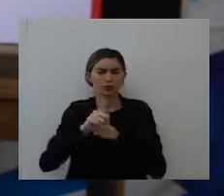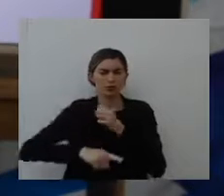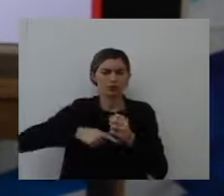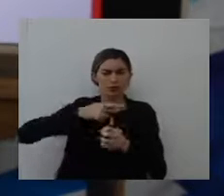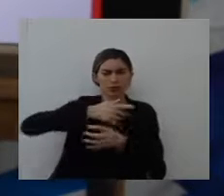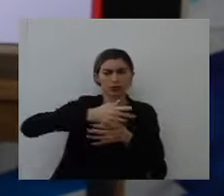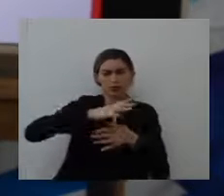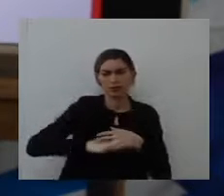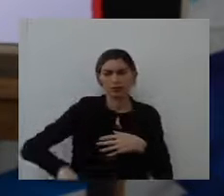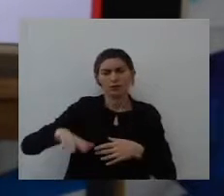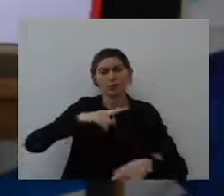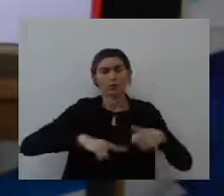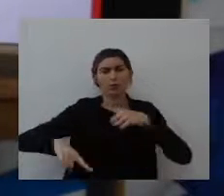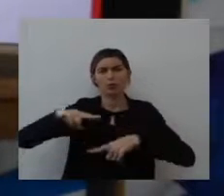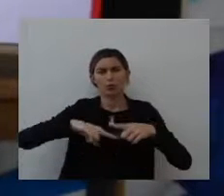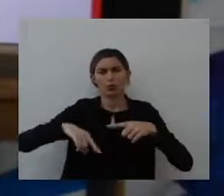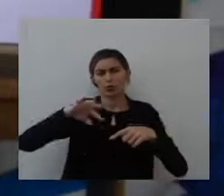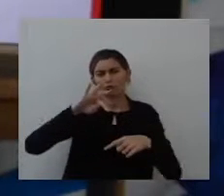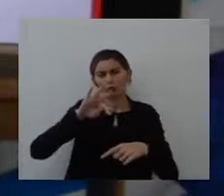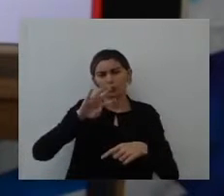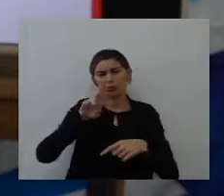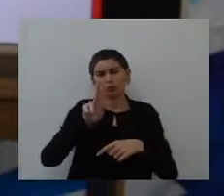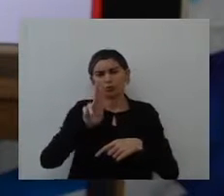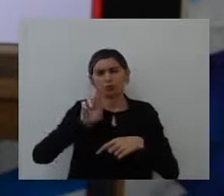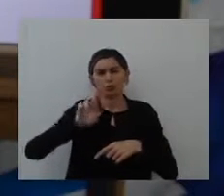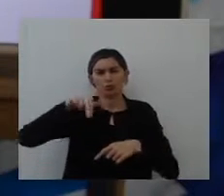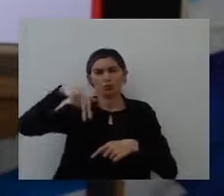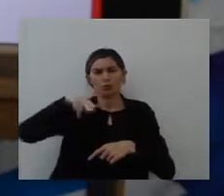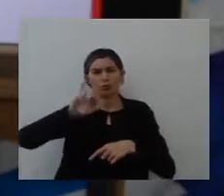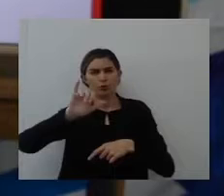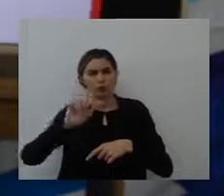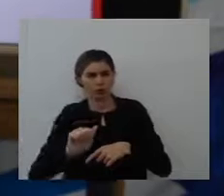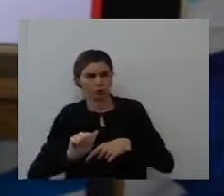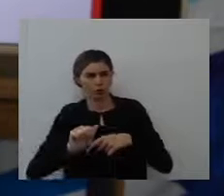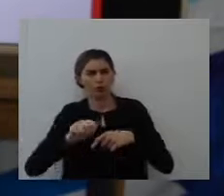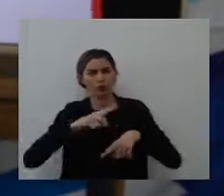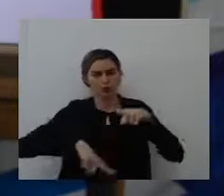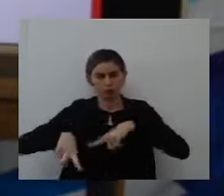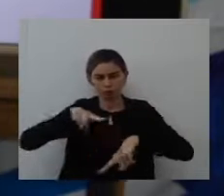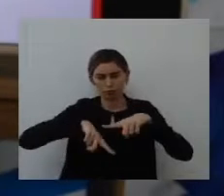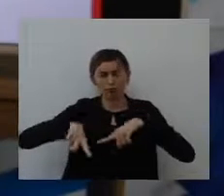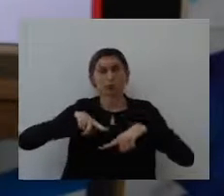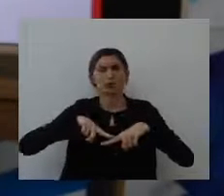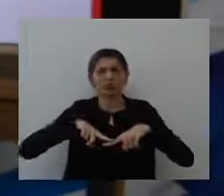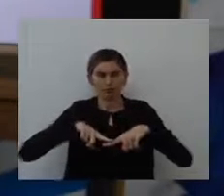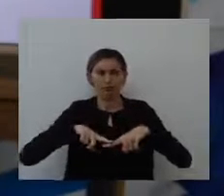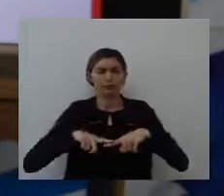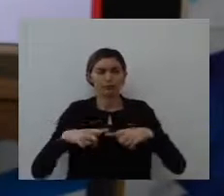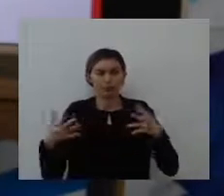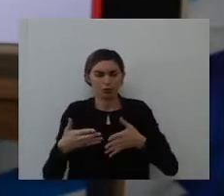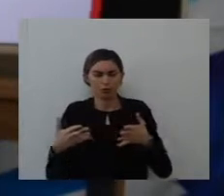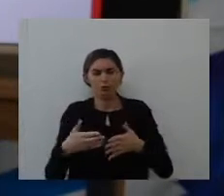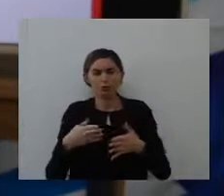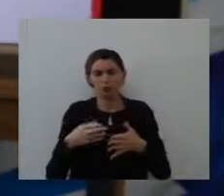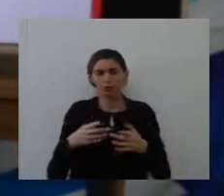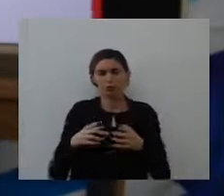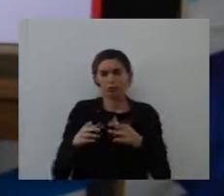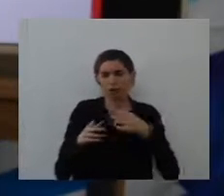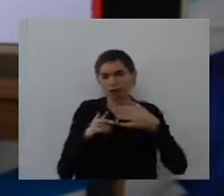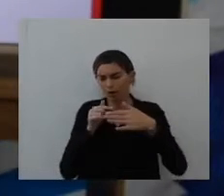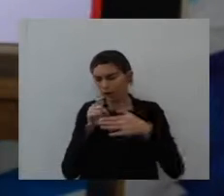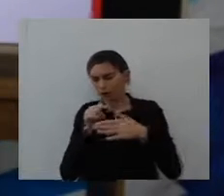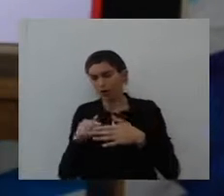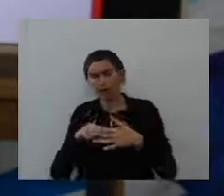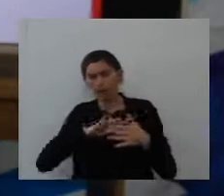uma região hoje de controle turco, tá bem? Então, Bósforo é um estreito que liga o Mar Negro ao